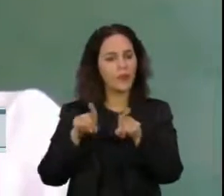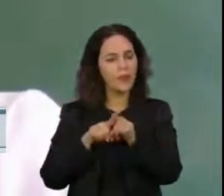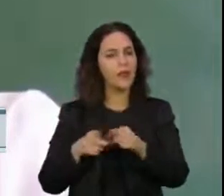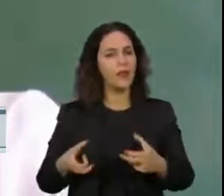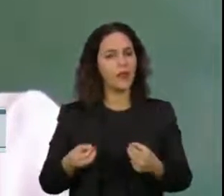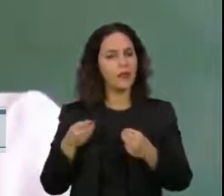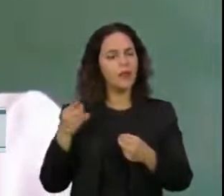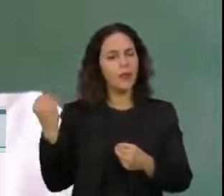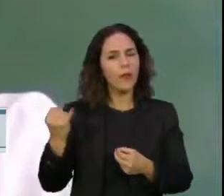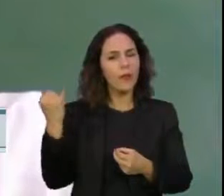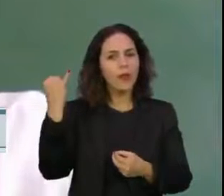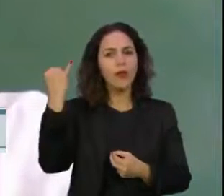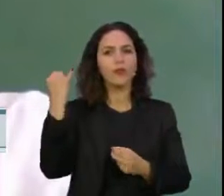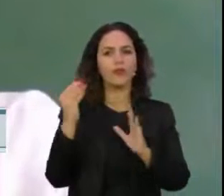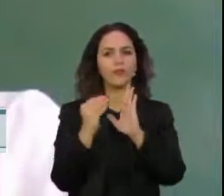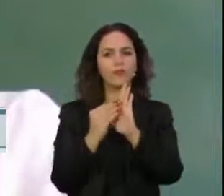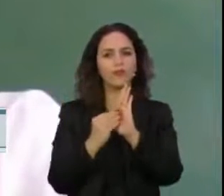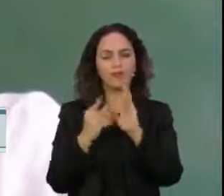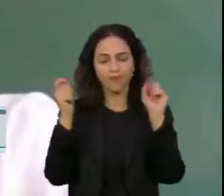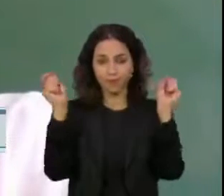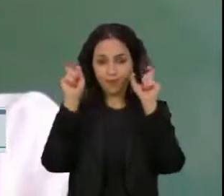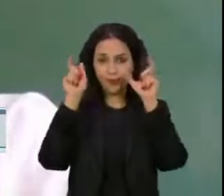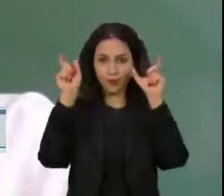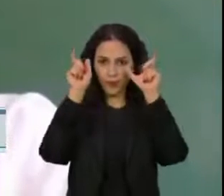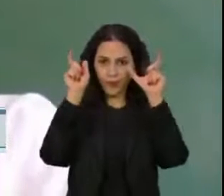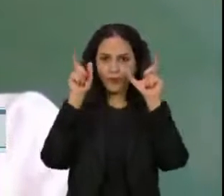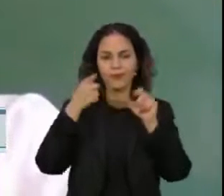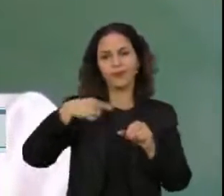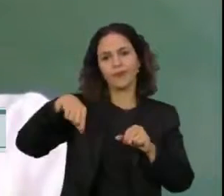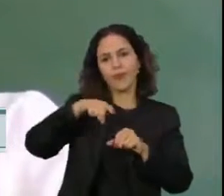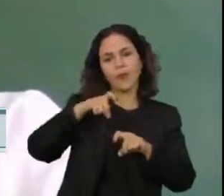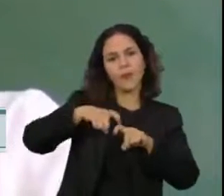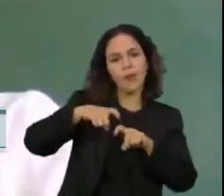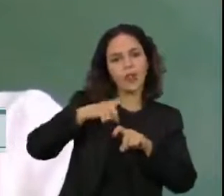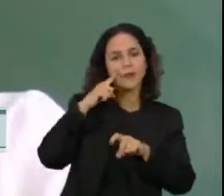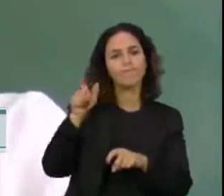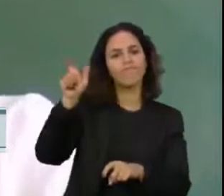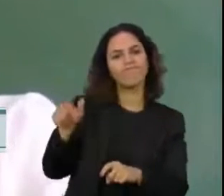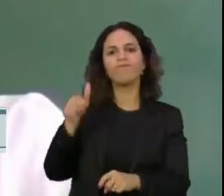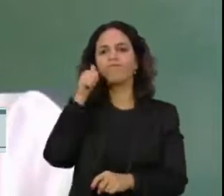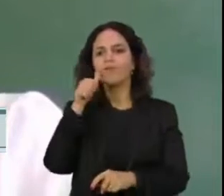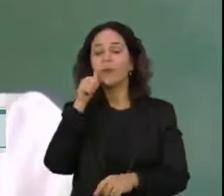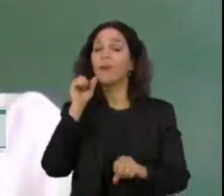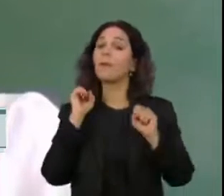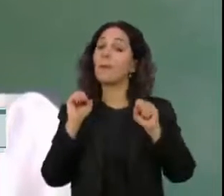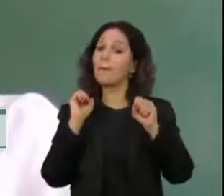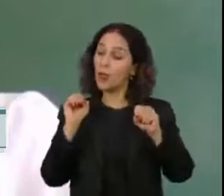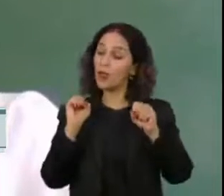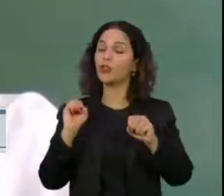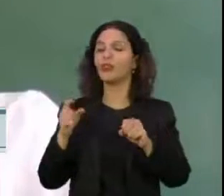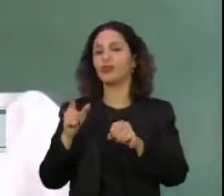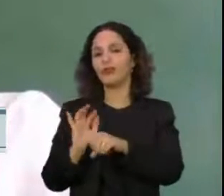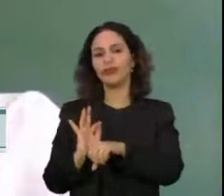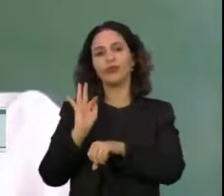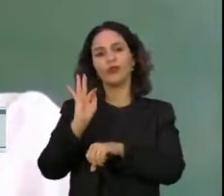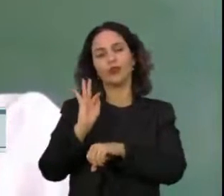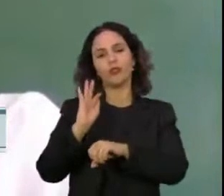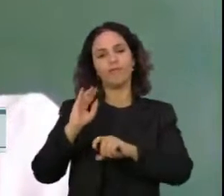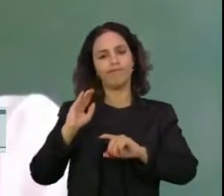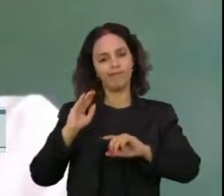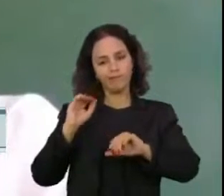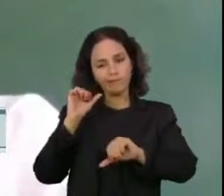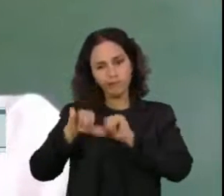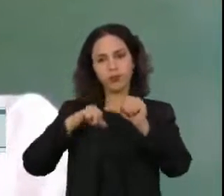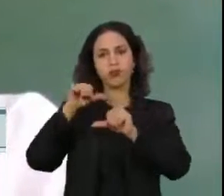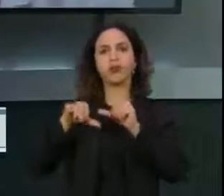dados, esses fatores chamam atenção para nós que aquela mulher pode ser, sim, candidata a desenvolver o câncer